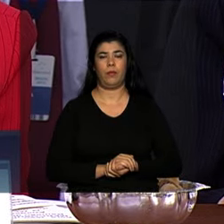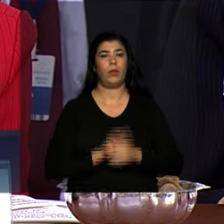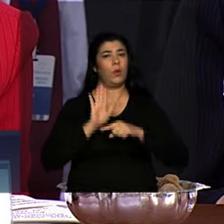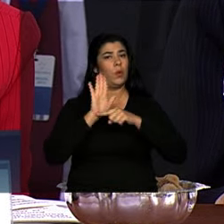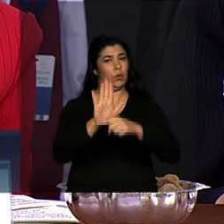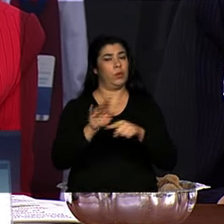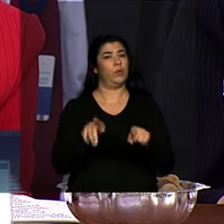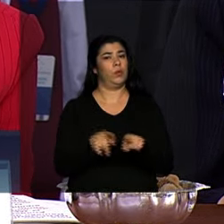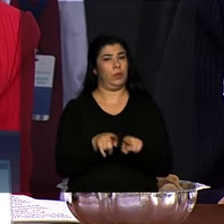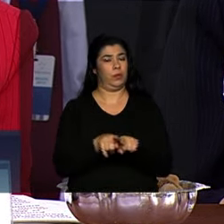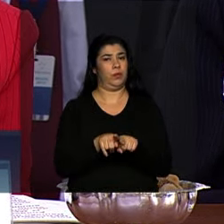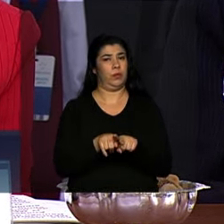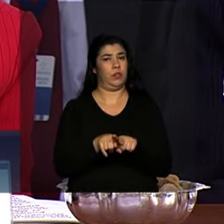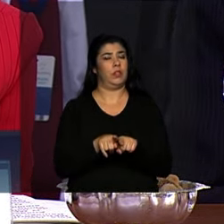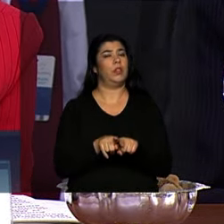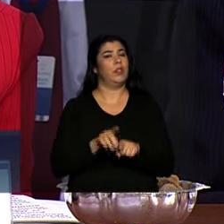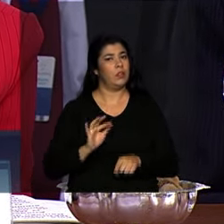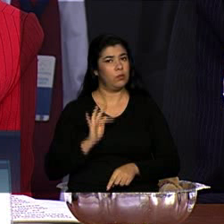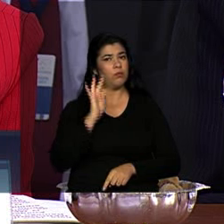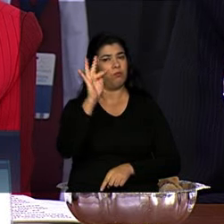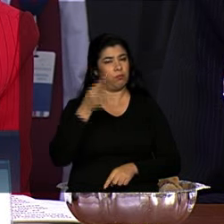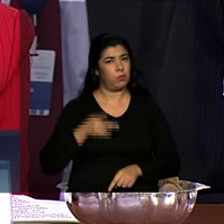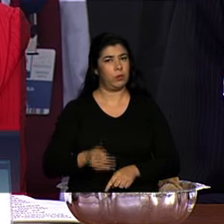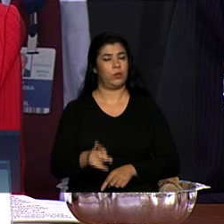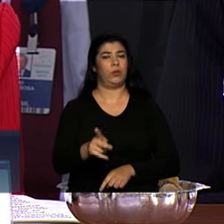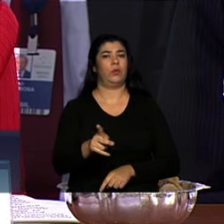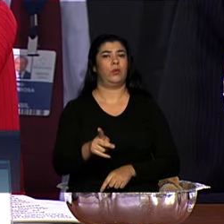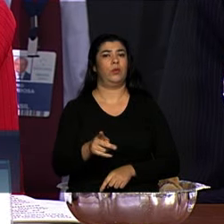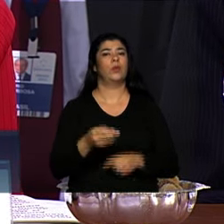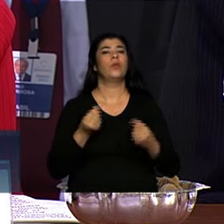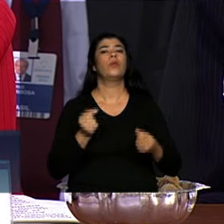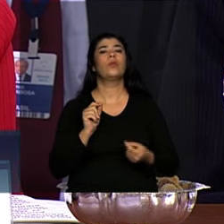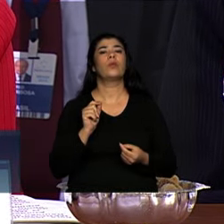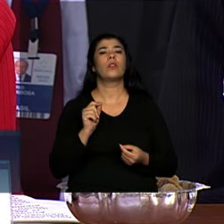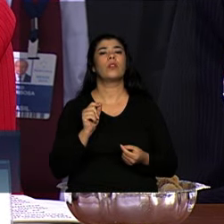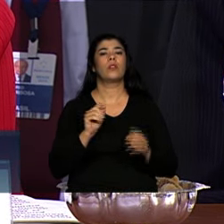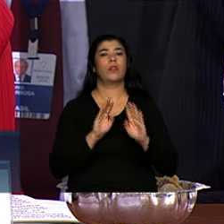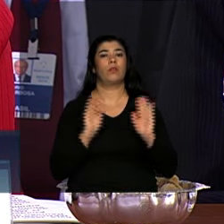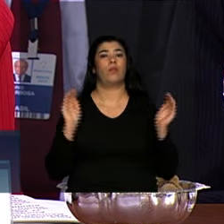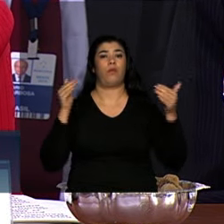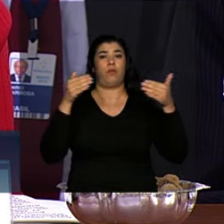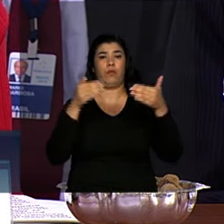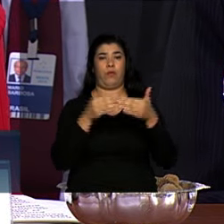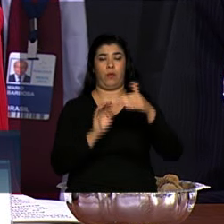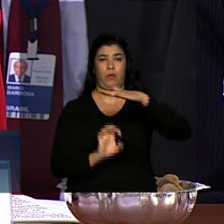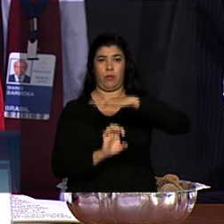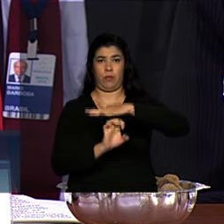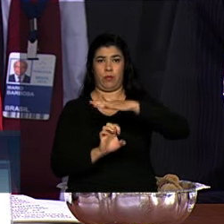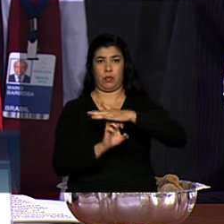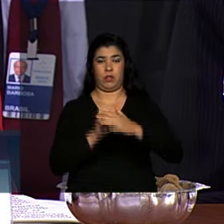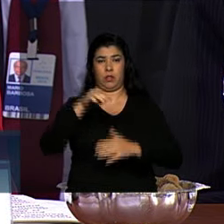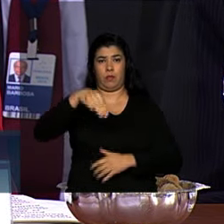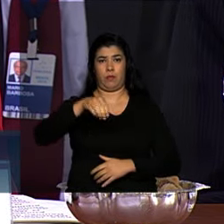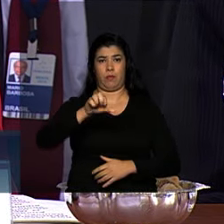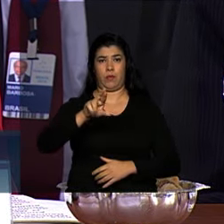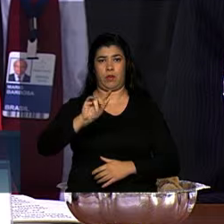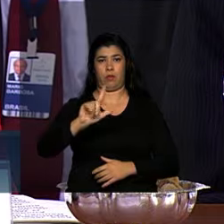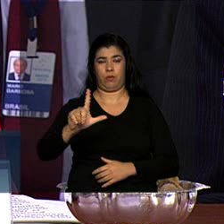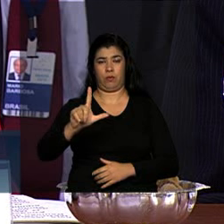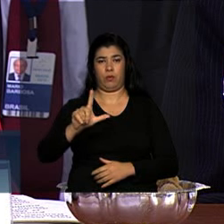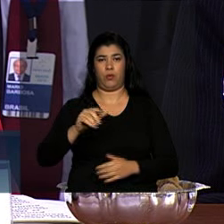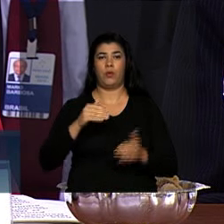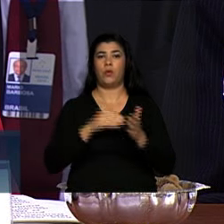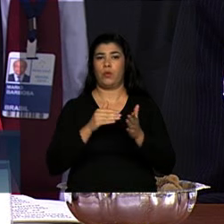Contribuiu e contribui para isso o Fórum Empresarial do Mercosul, que agora